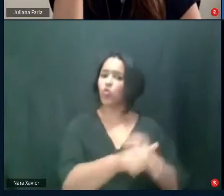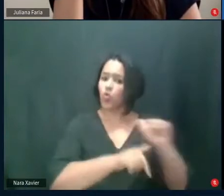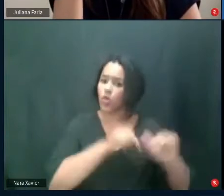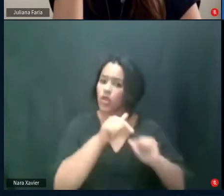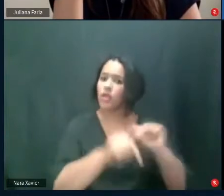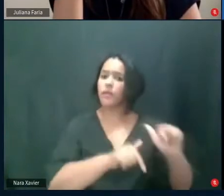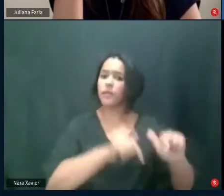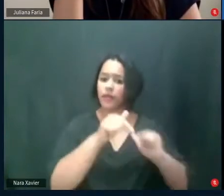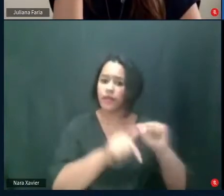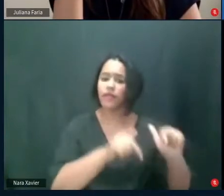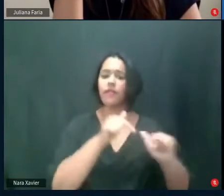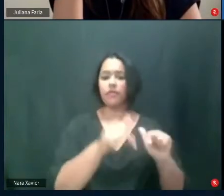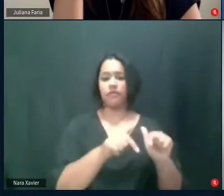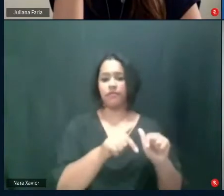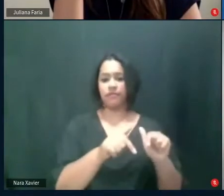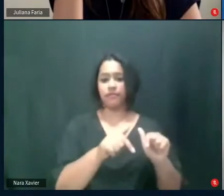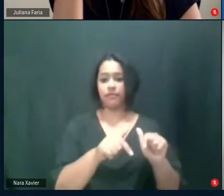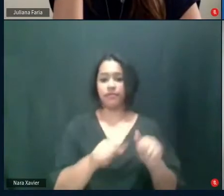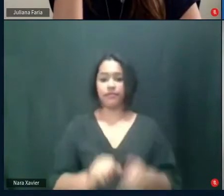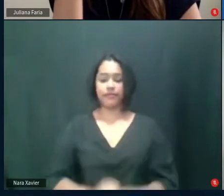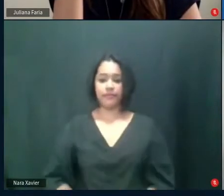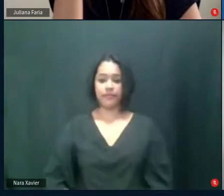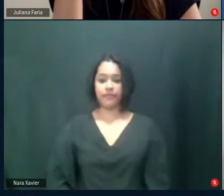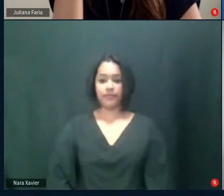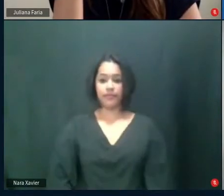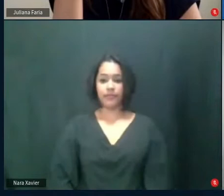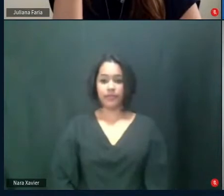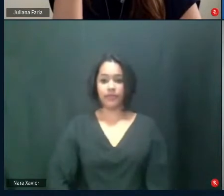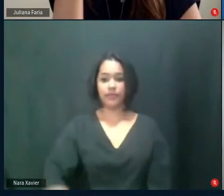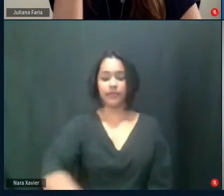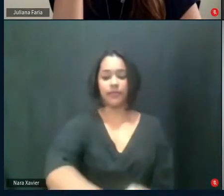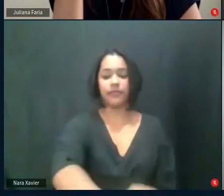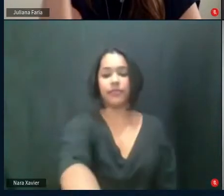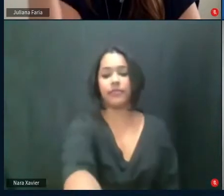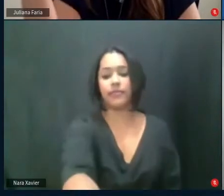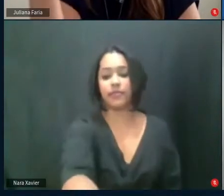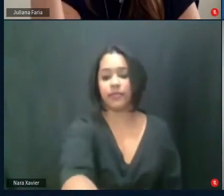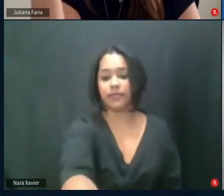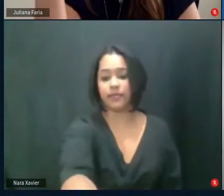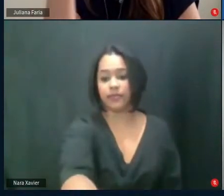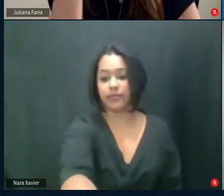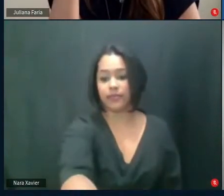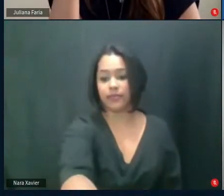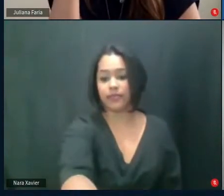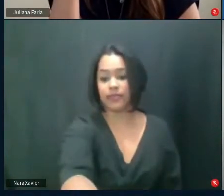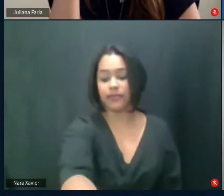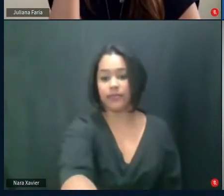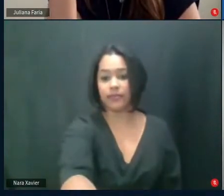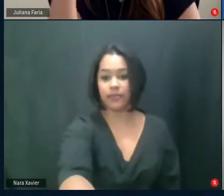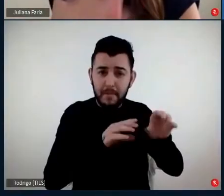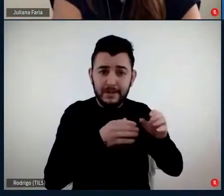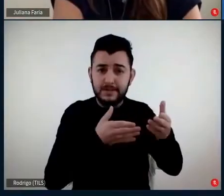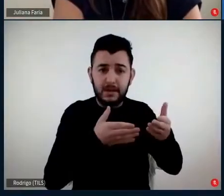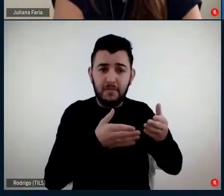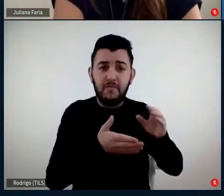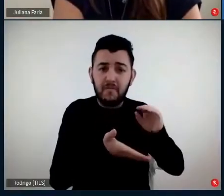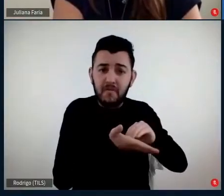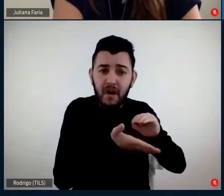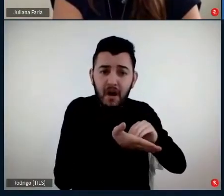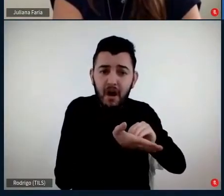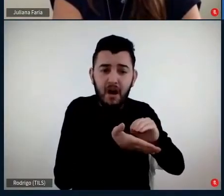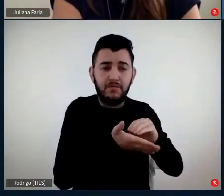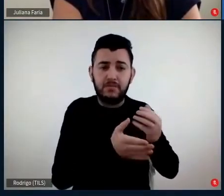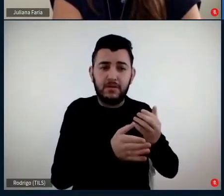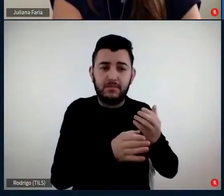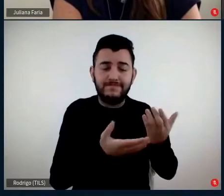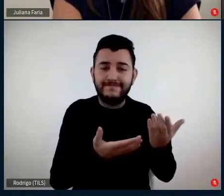esses profissionais que não, às vezes não vão ter acesso a nenhum tipo de formação. Então, assim, eu defendo muitos CAIs por isso, mas eu acho